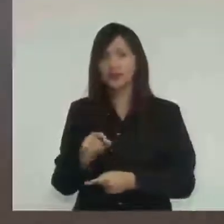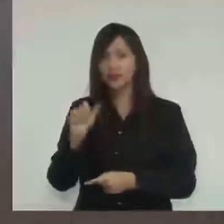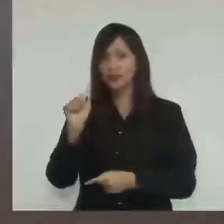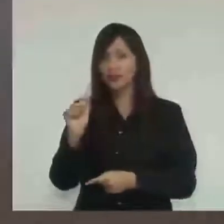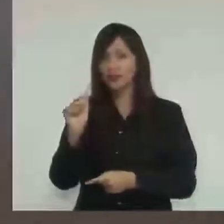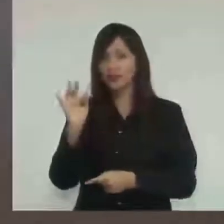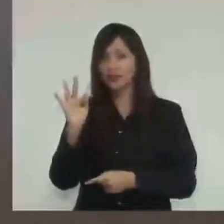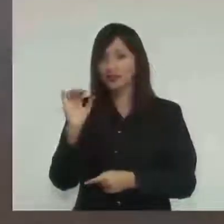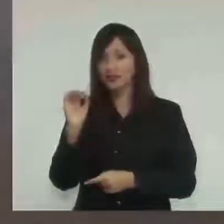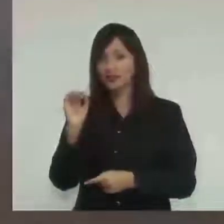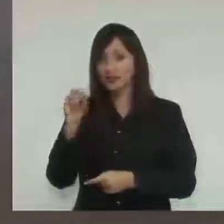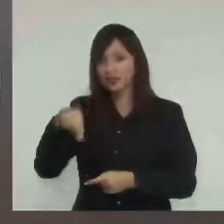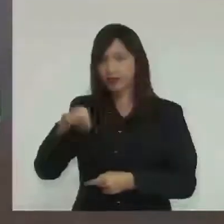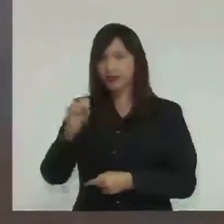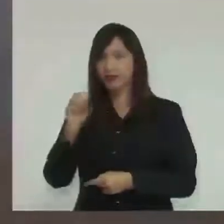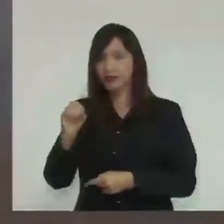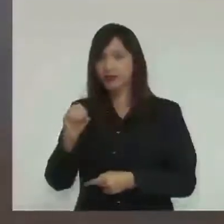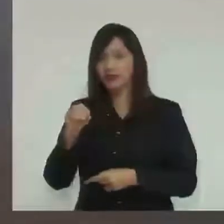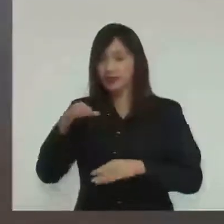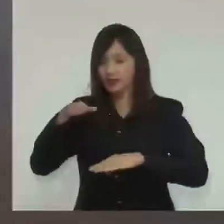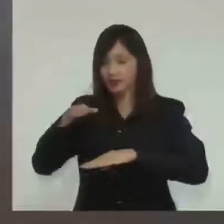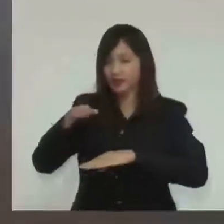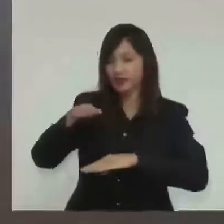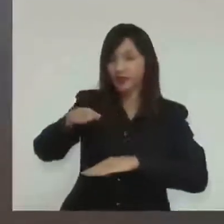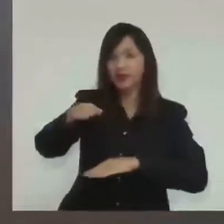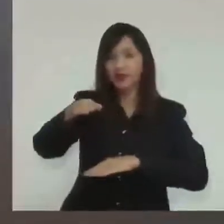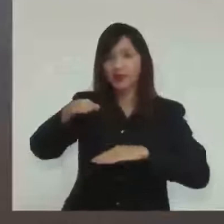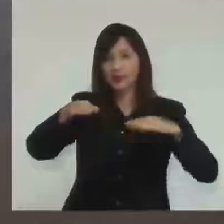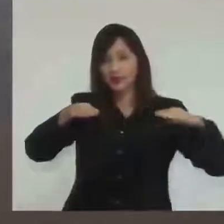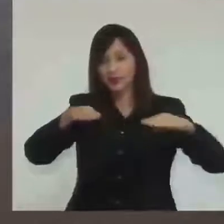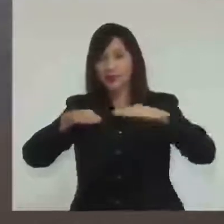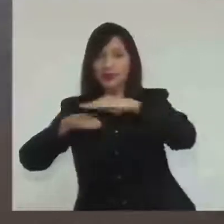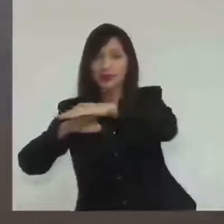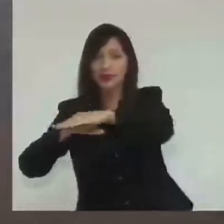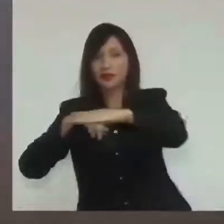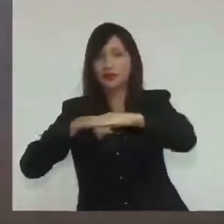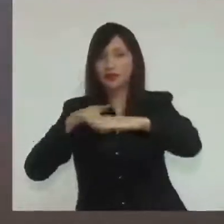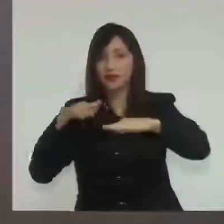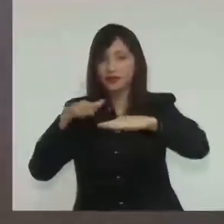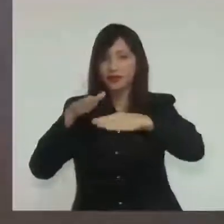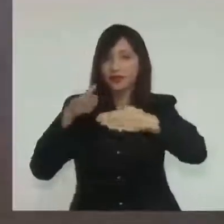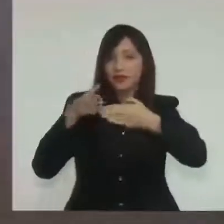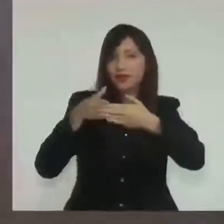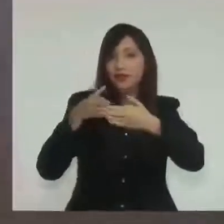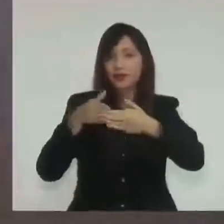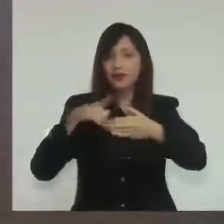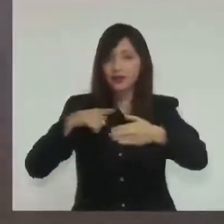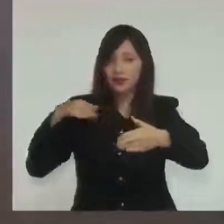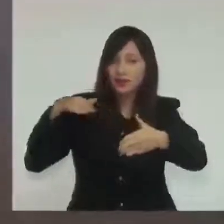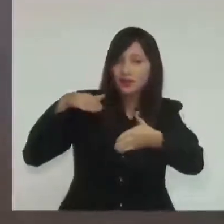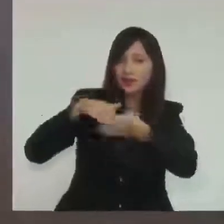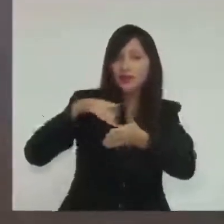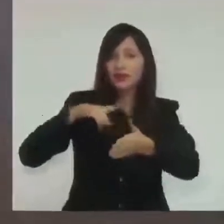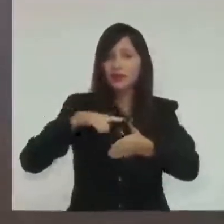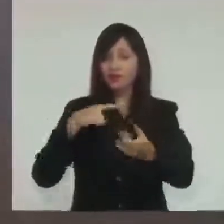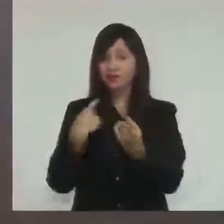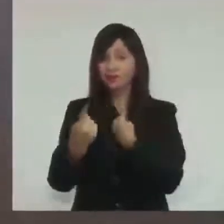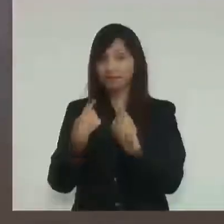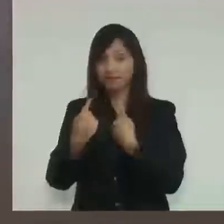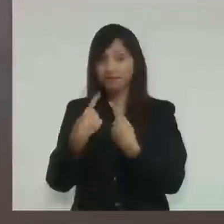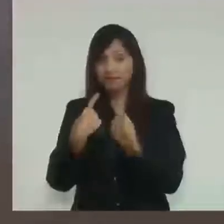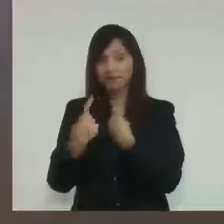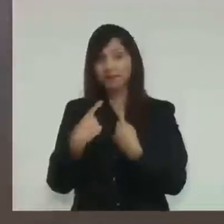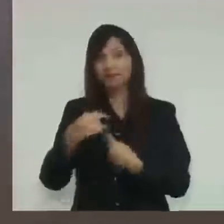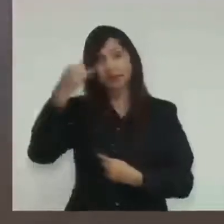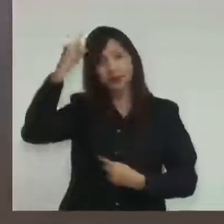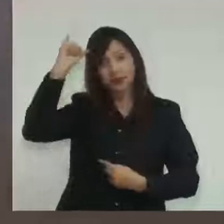que é um trecho, Afonso Garbuio é um trecho do município de Vinhedo. É um colapso no trânsito ali no final da Estrada da Boiada. E quando a população vai pedir para o